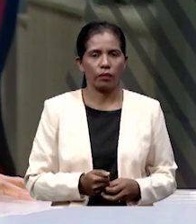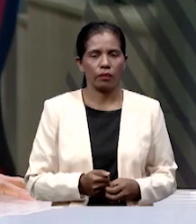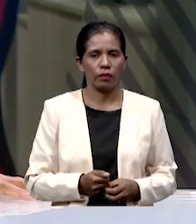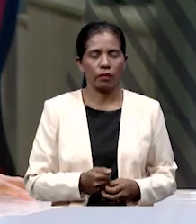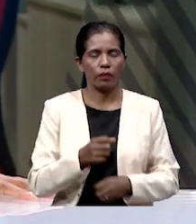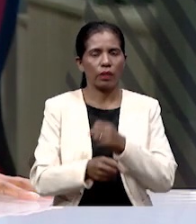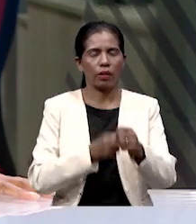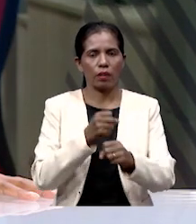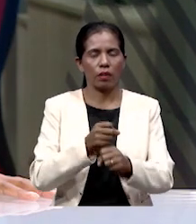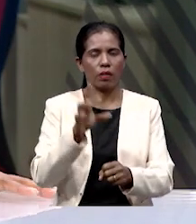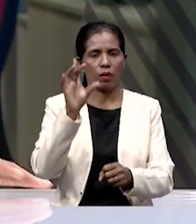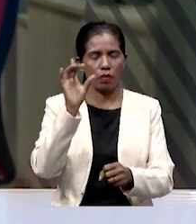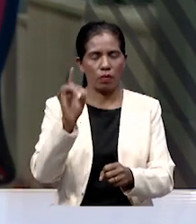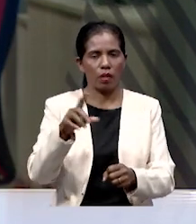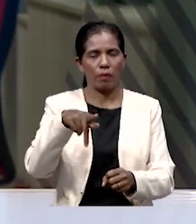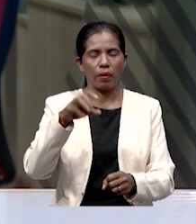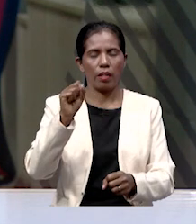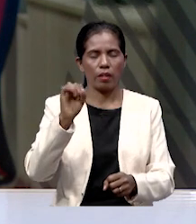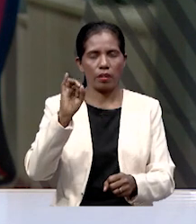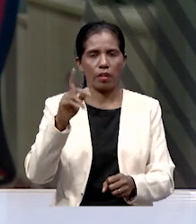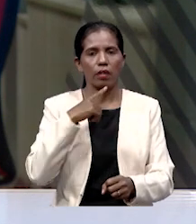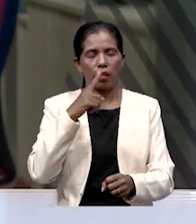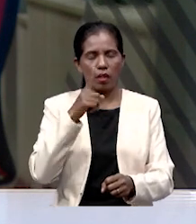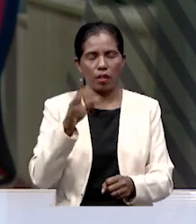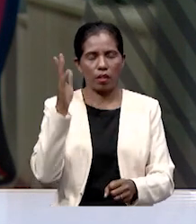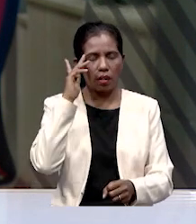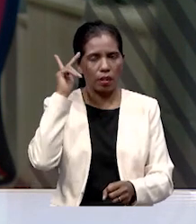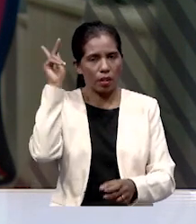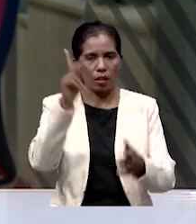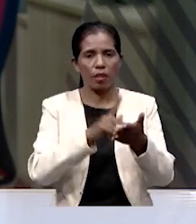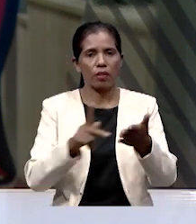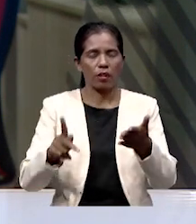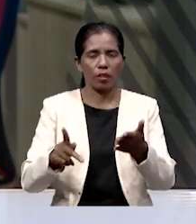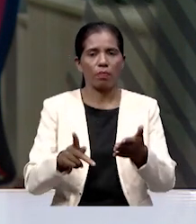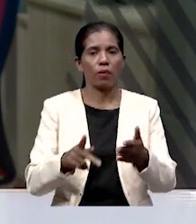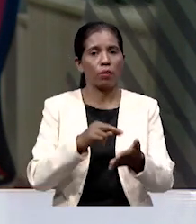Durante ti não olha a existência PCI, consegue detectar caso crime o número bot.